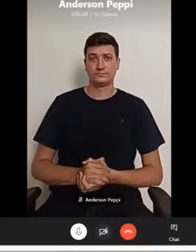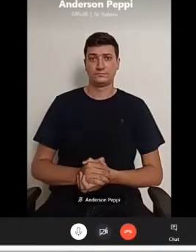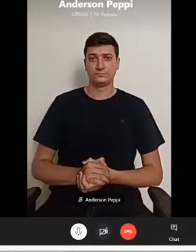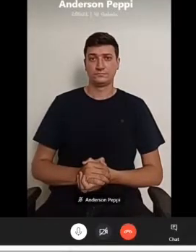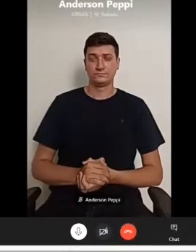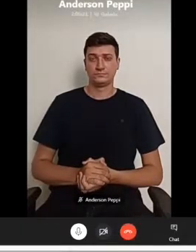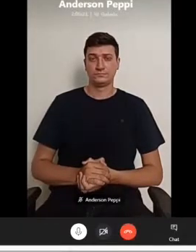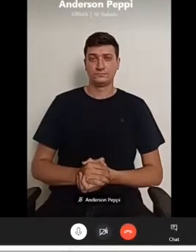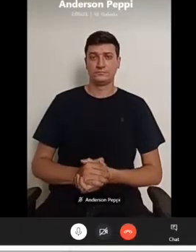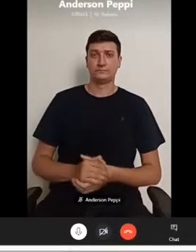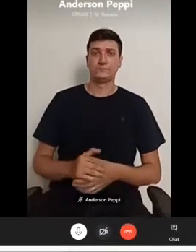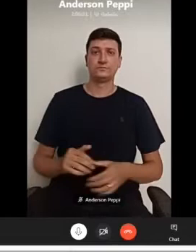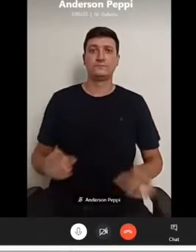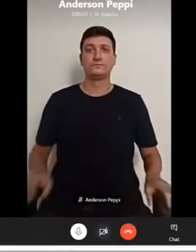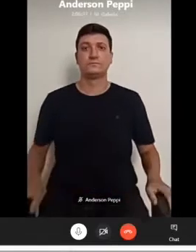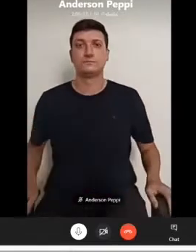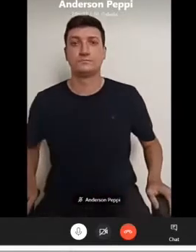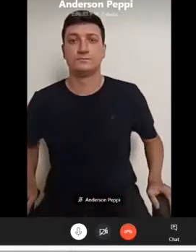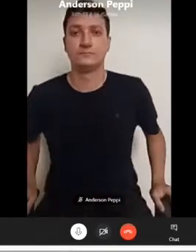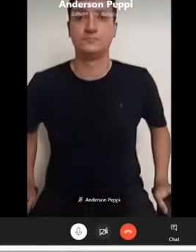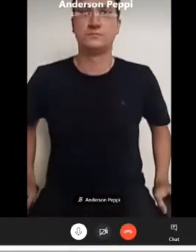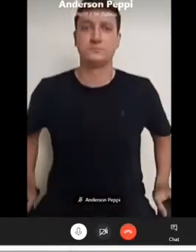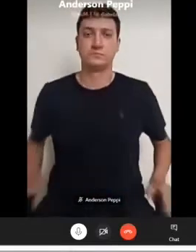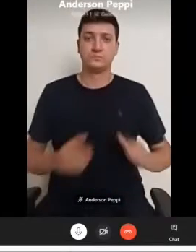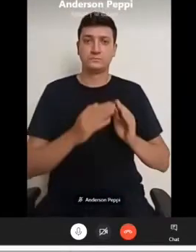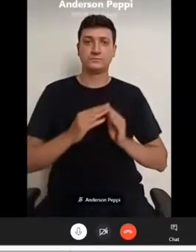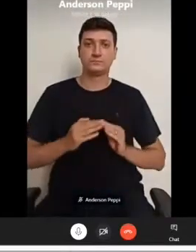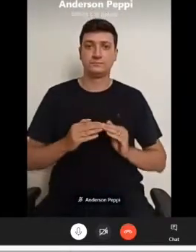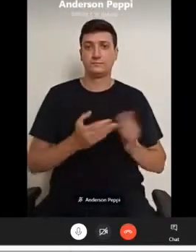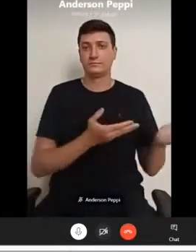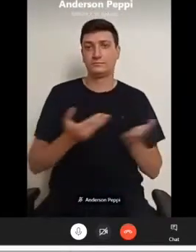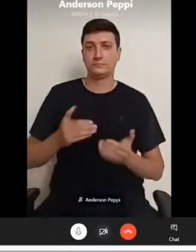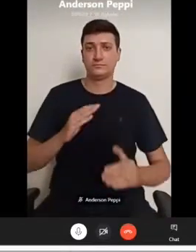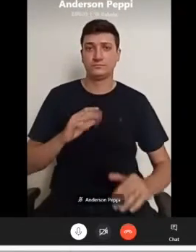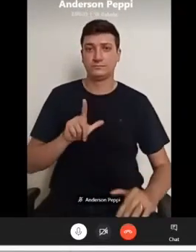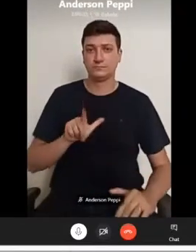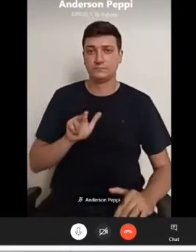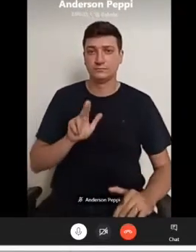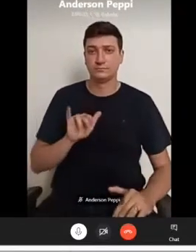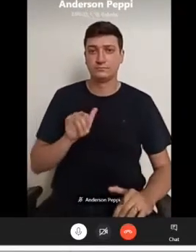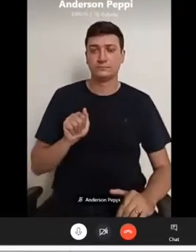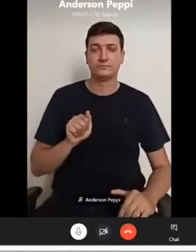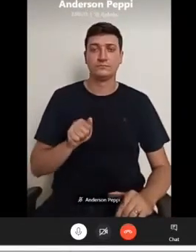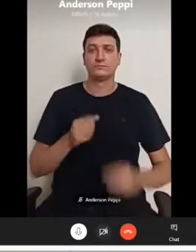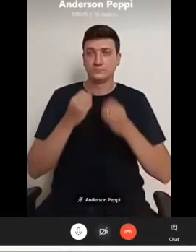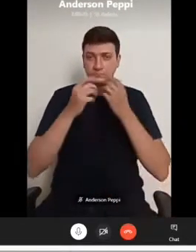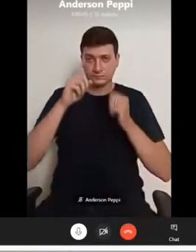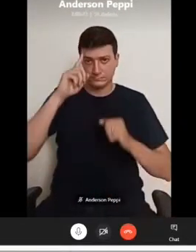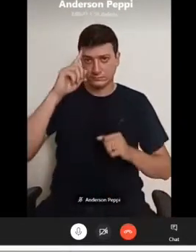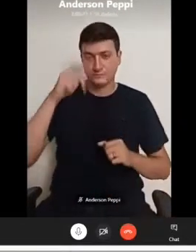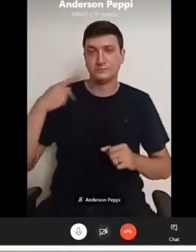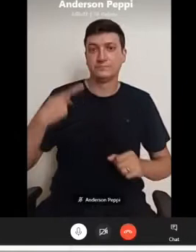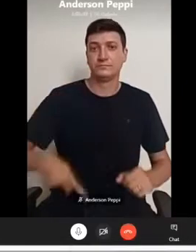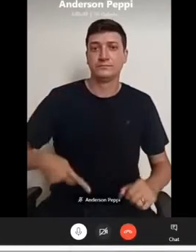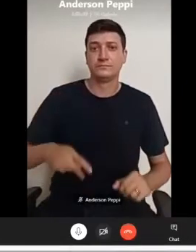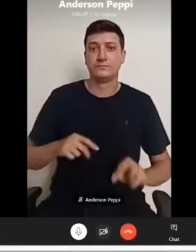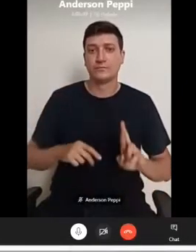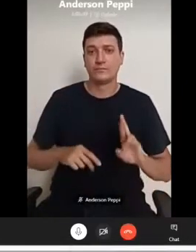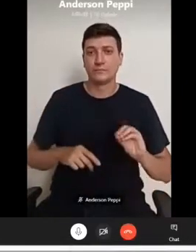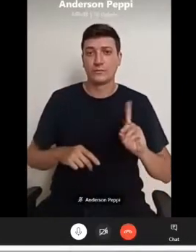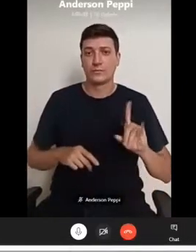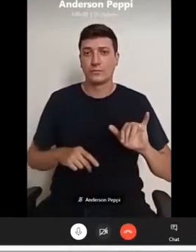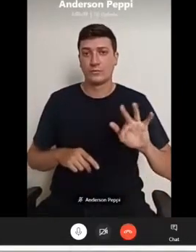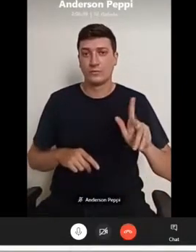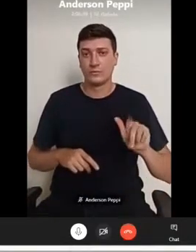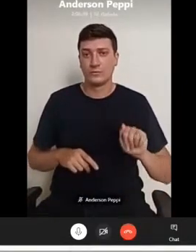Cláudia Maria Gabriel. Bom dia a todos. Para presidente, Rodrigo Rodrigues, o Palinha.